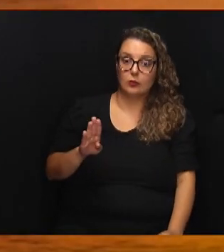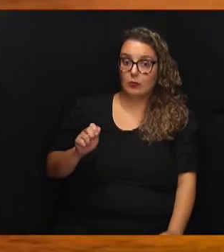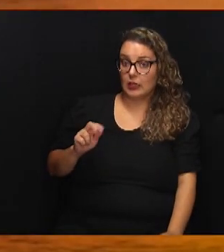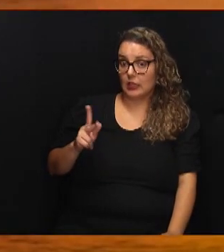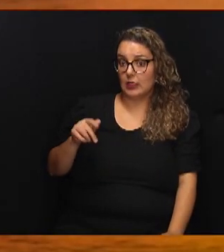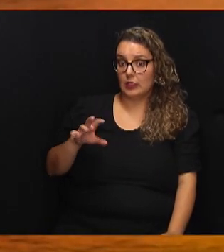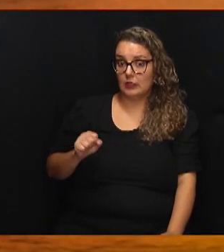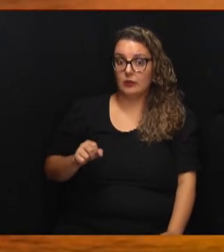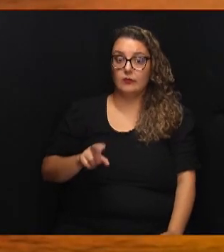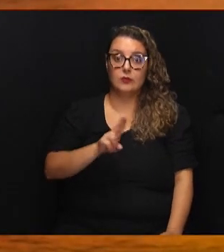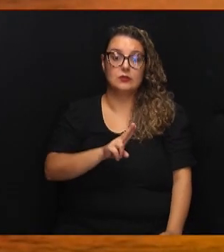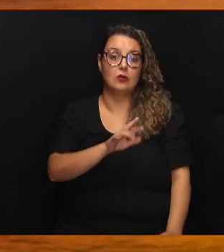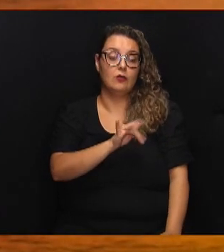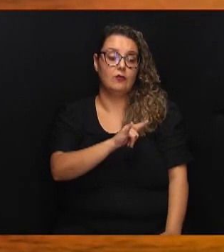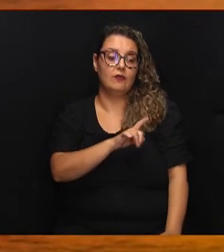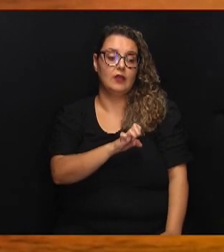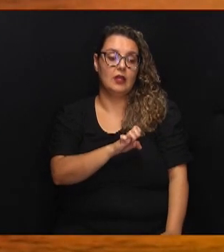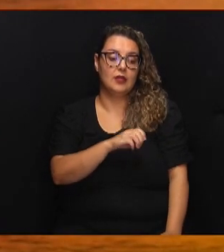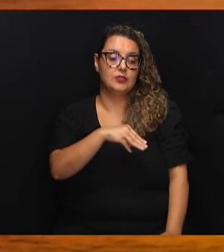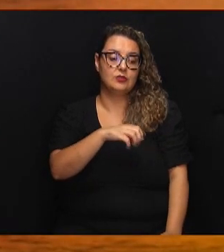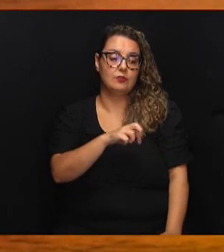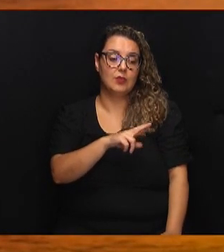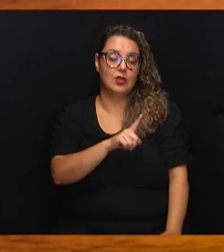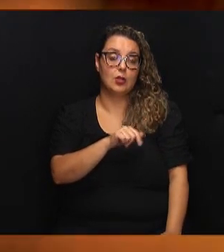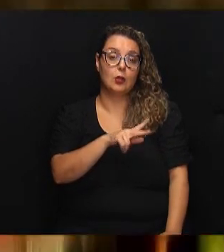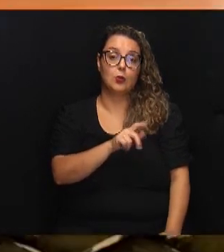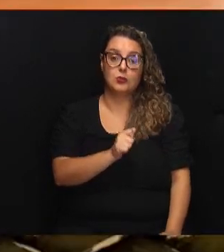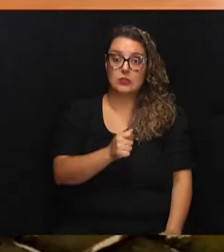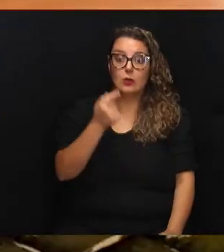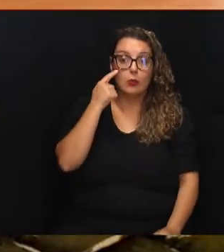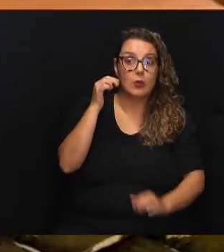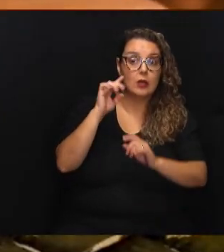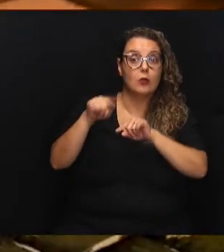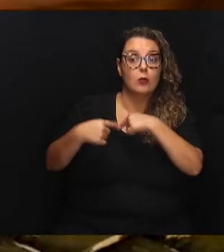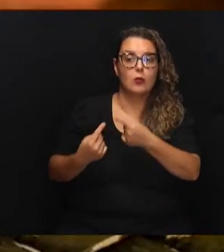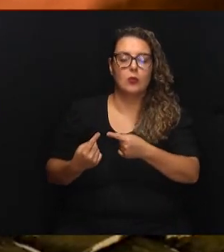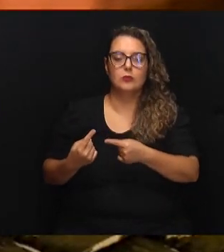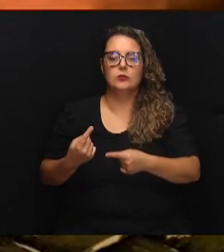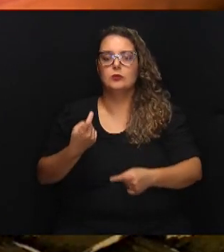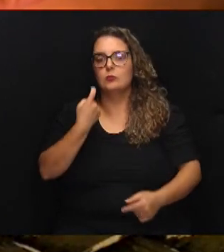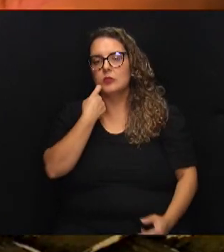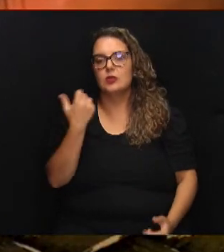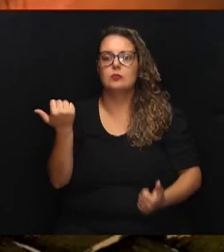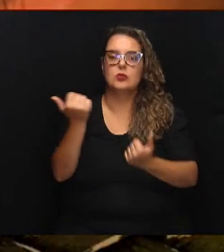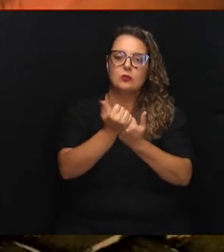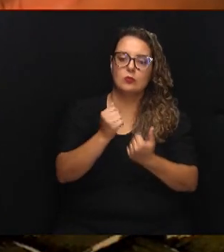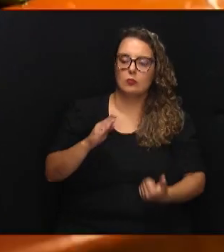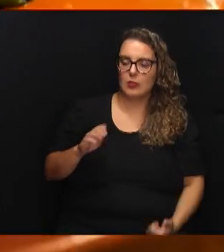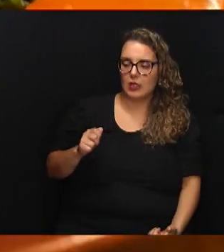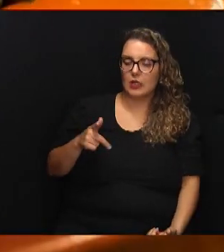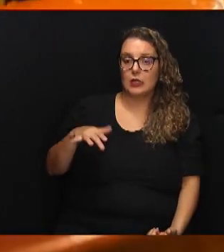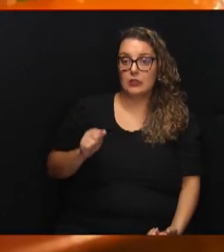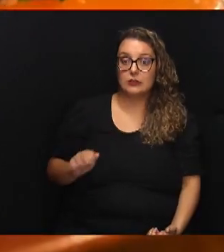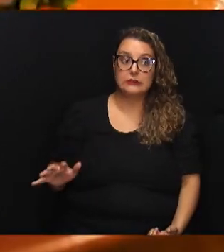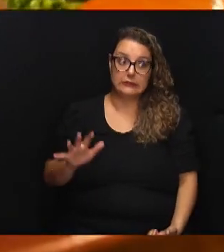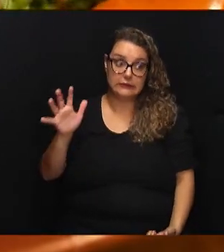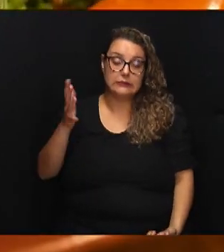filé de merluza, por exemplo, no lugar. Vou pensar em outro tipo de peixe para substituir o bacalhau, já que ele subiu